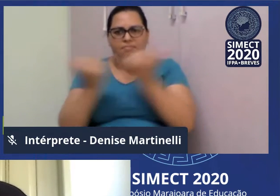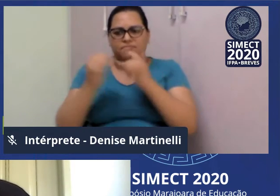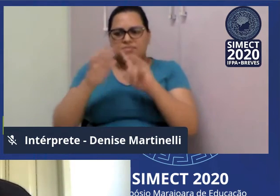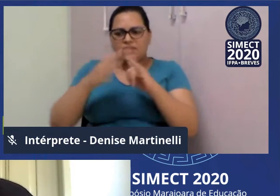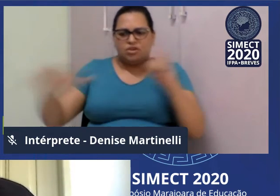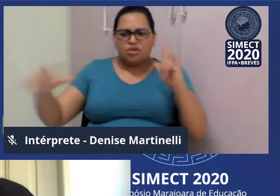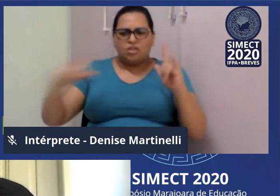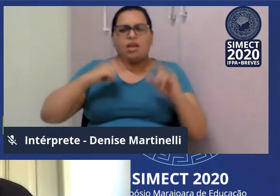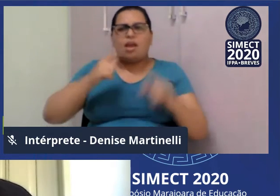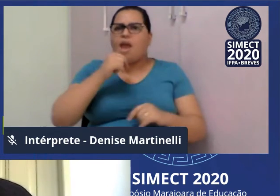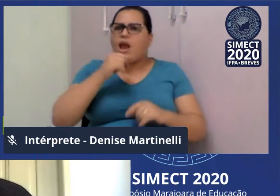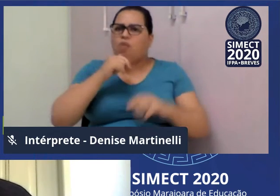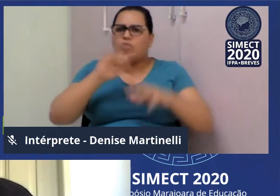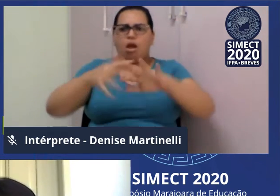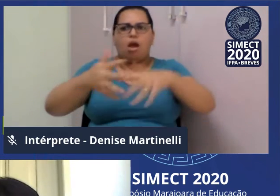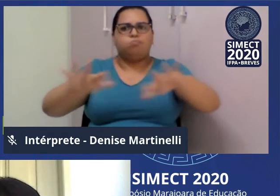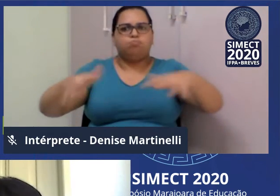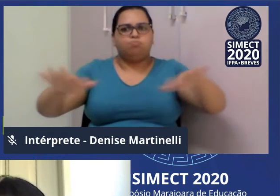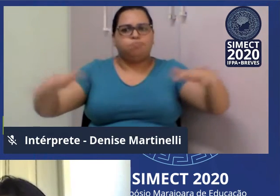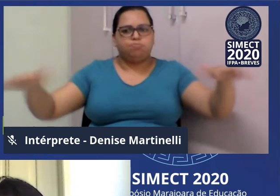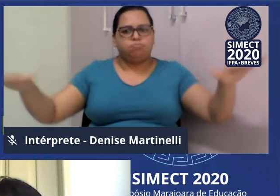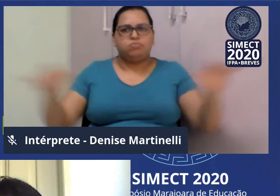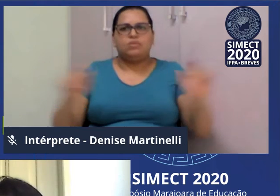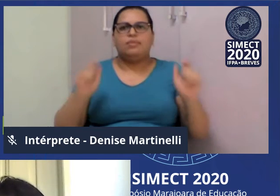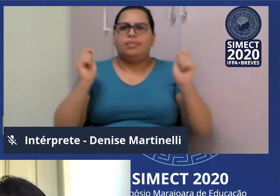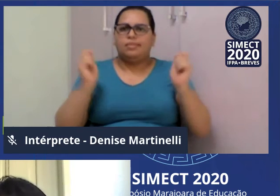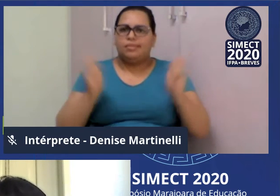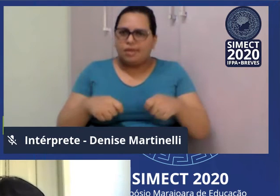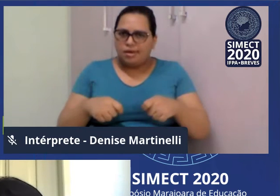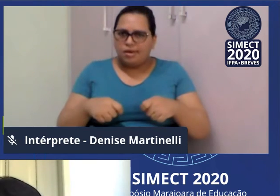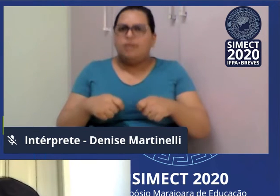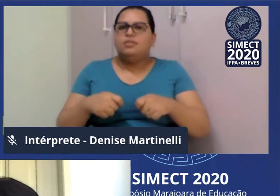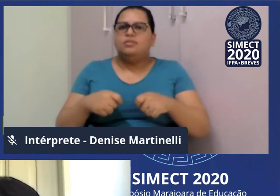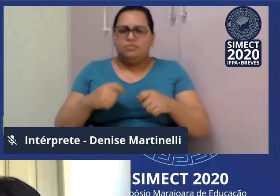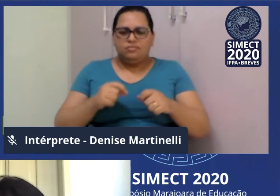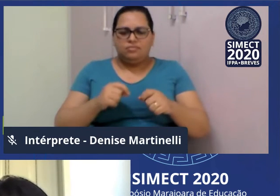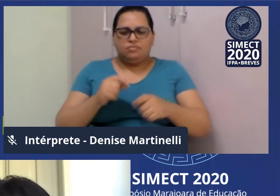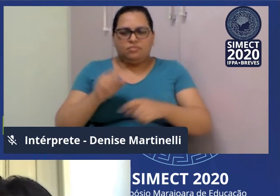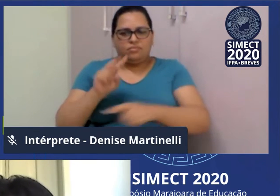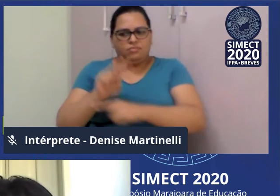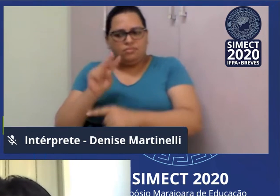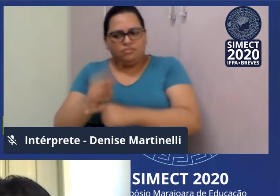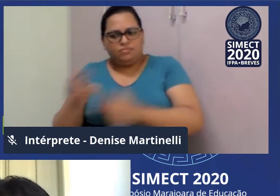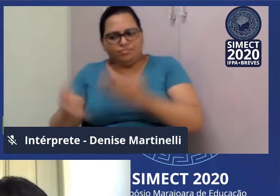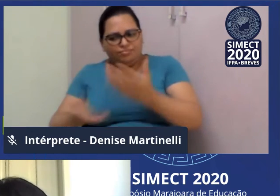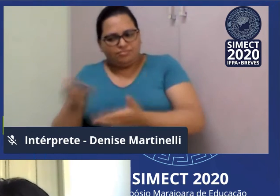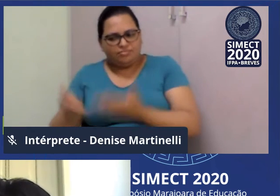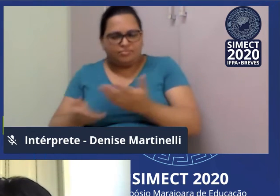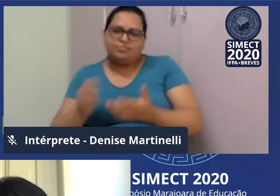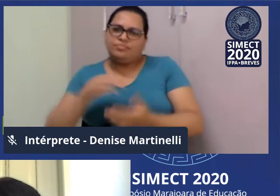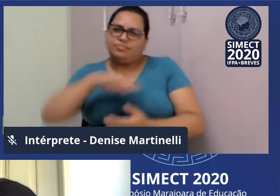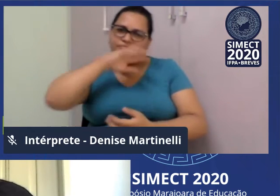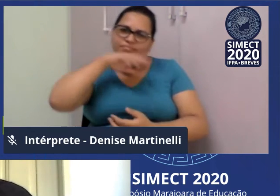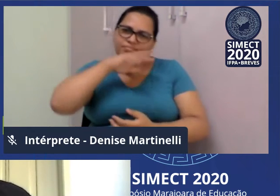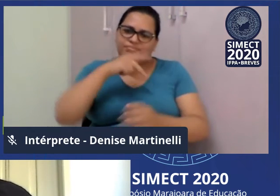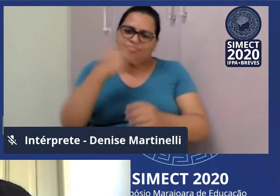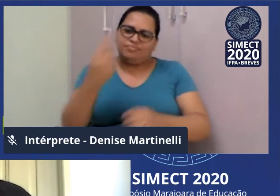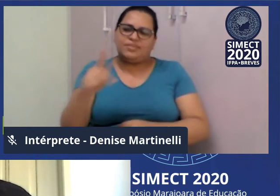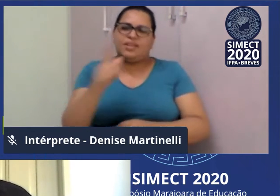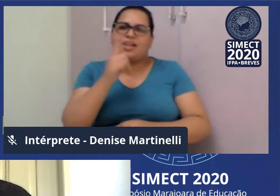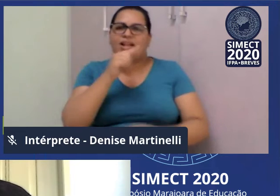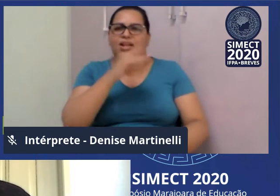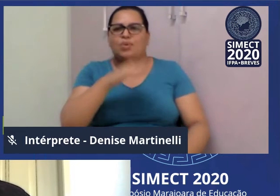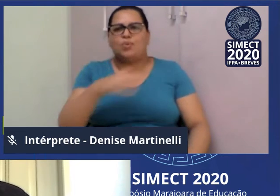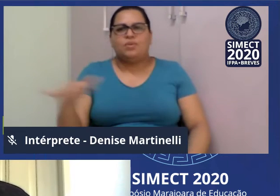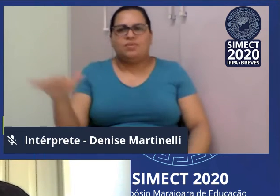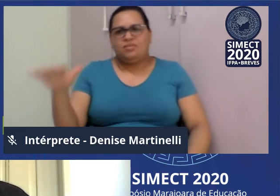imenso, para se explorar, a aquicultura como um todo. E com o camarão da Amazônia não é diferente, que é um recurso aí